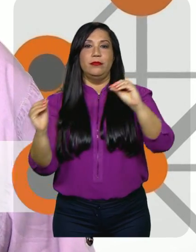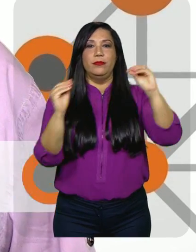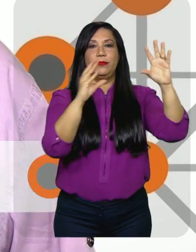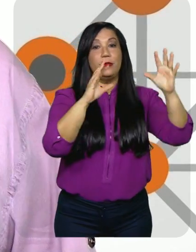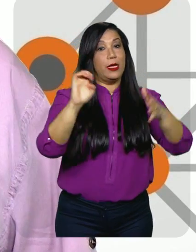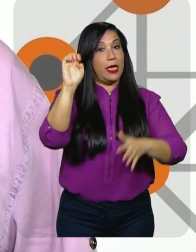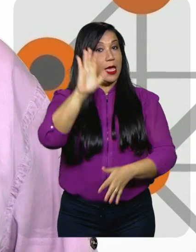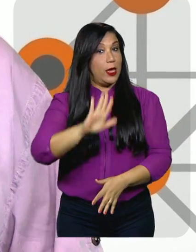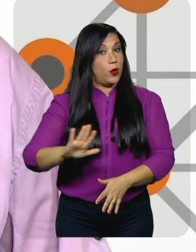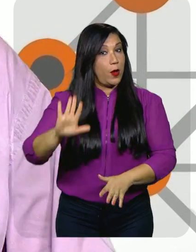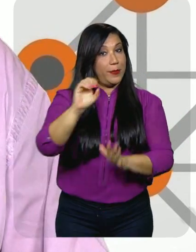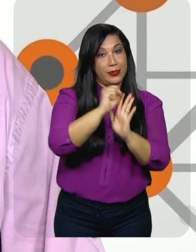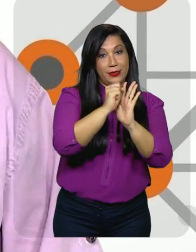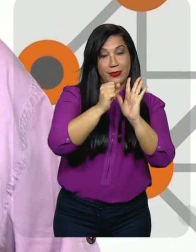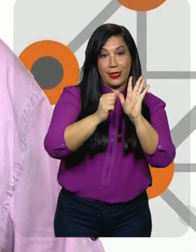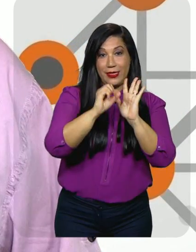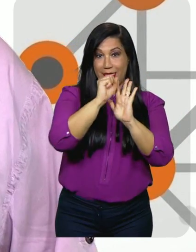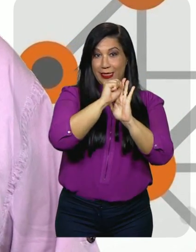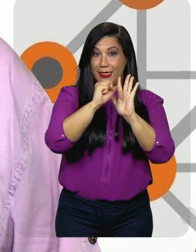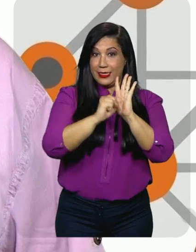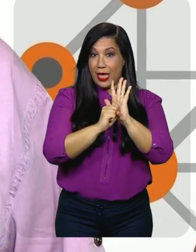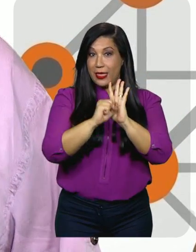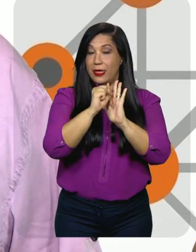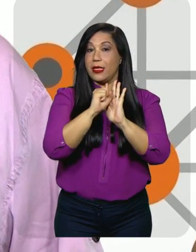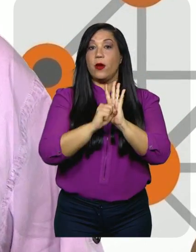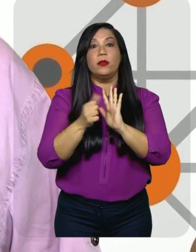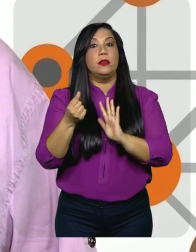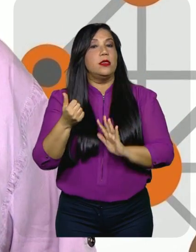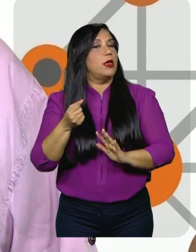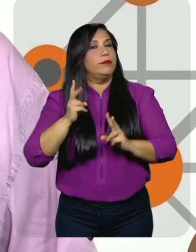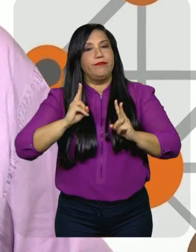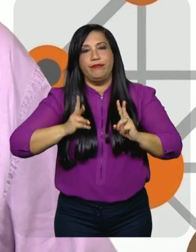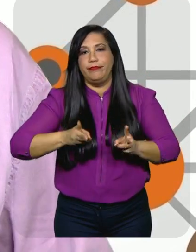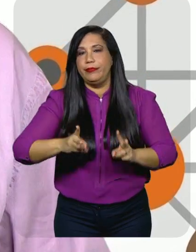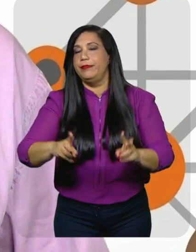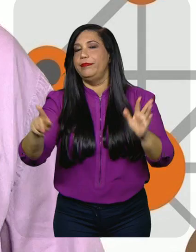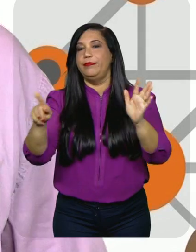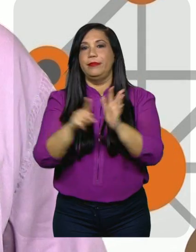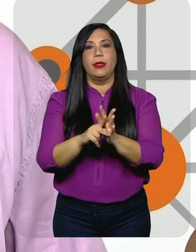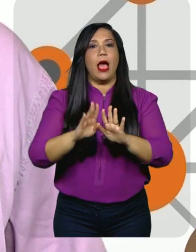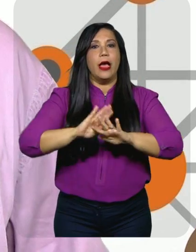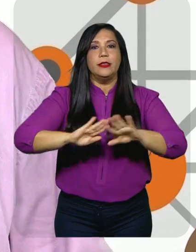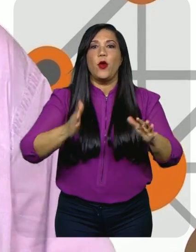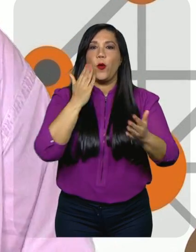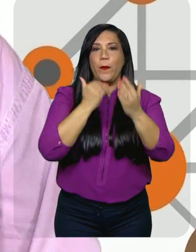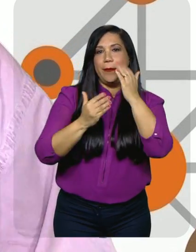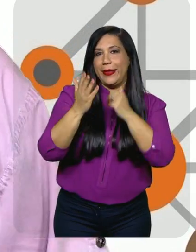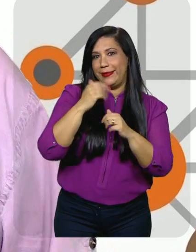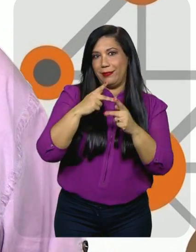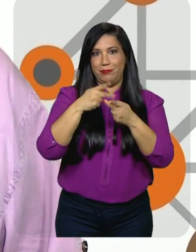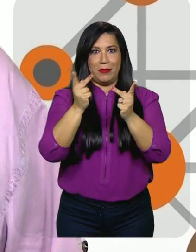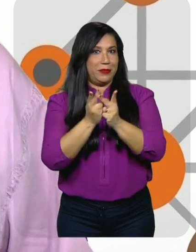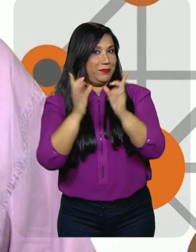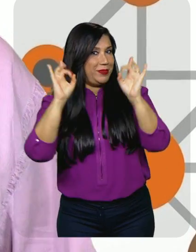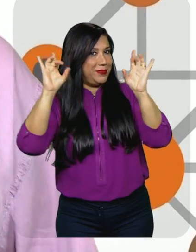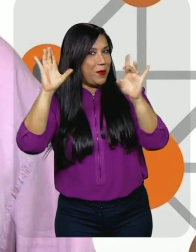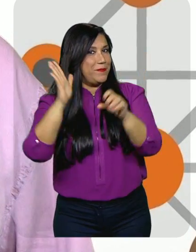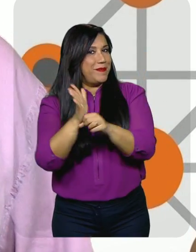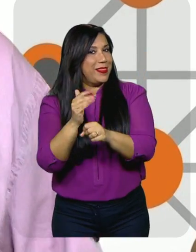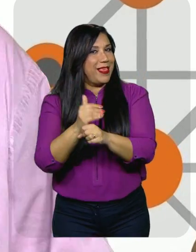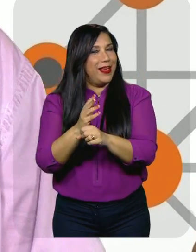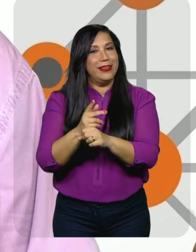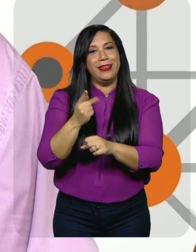no século XVI e, a partir daí, virou presença obrigatória nos pratos simples ou requintados.